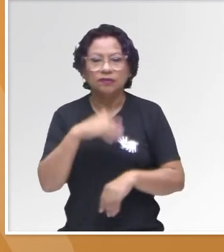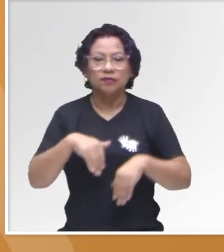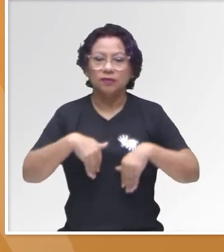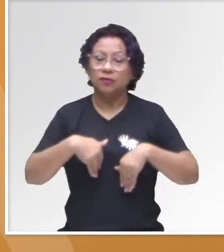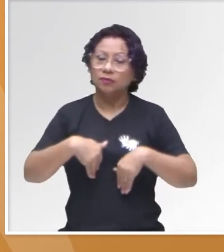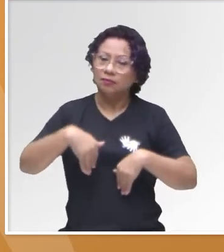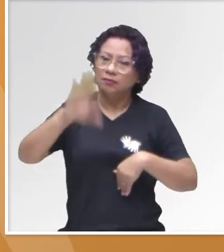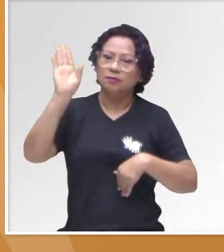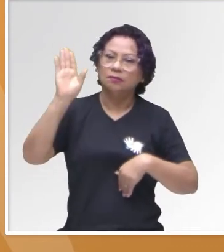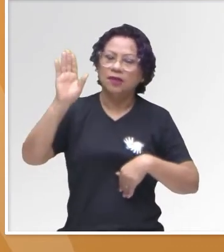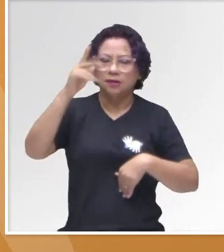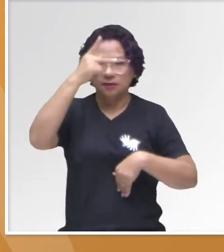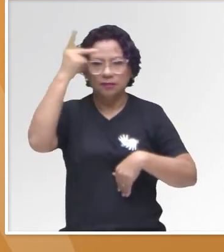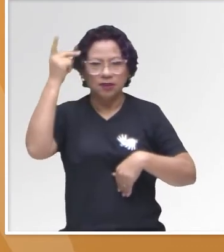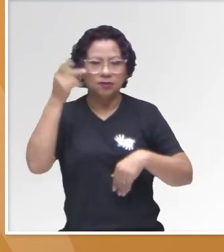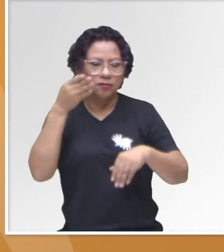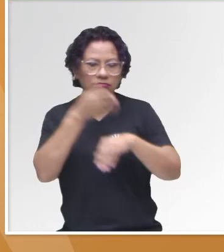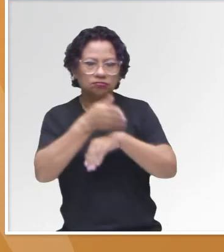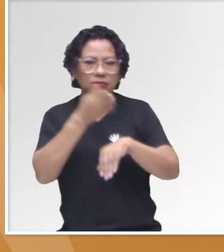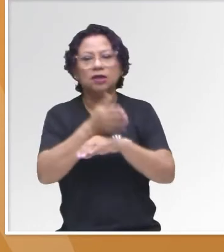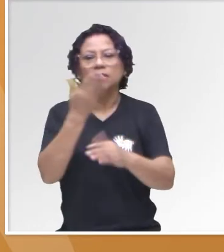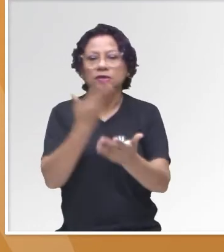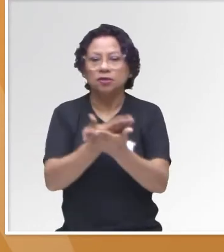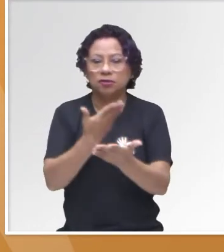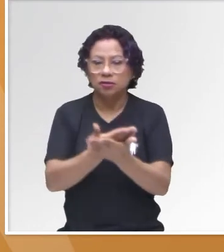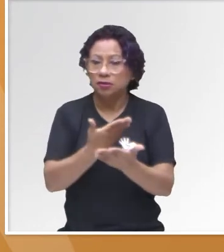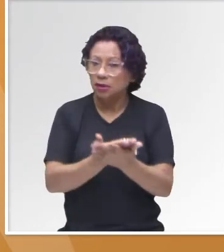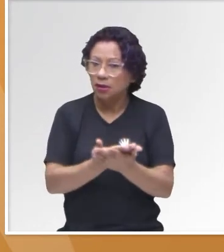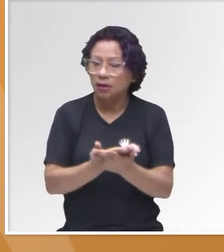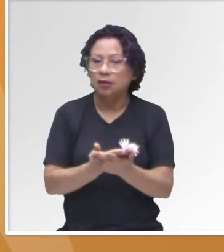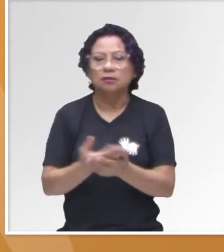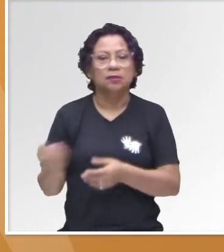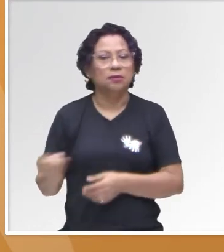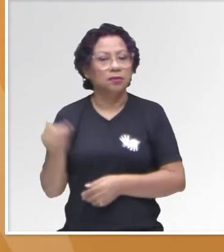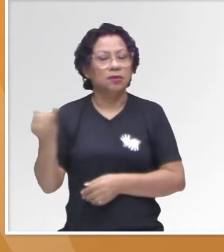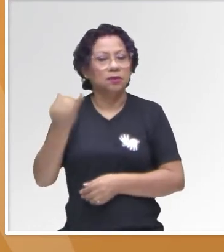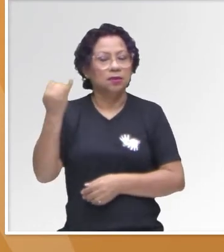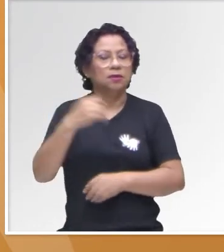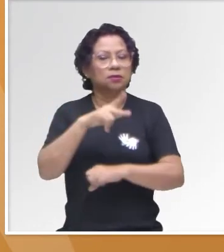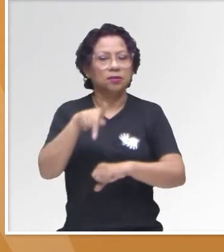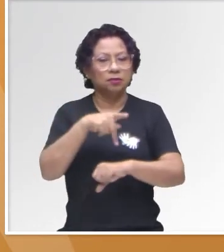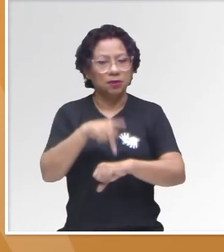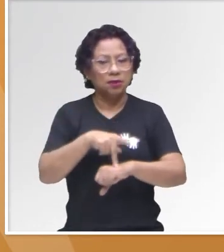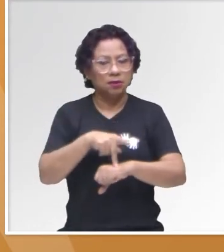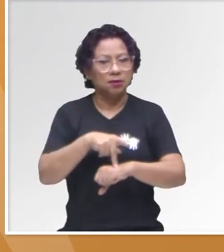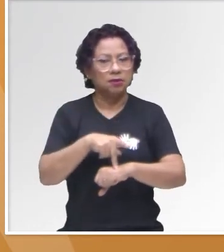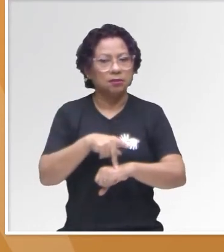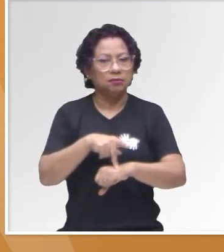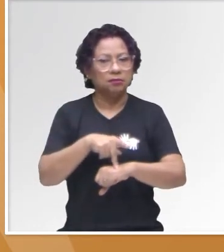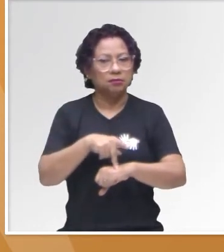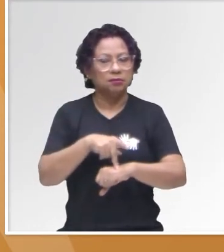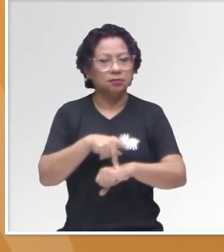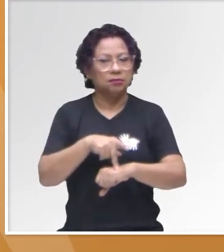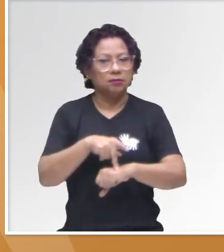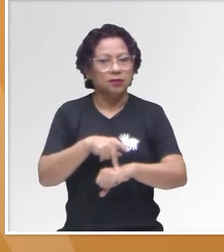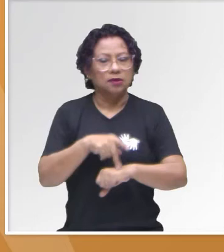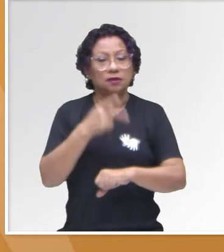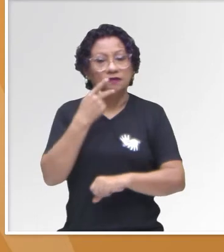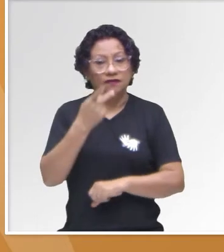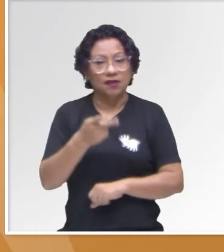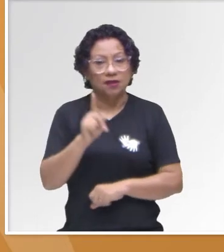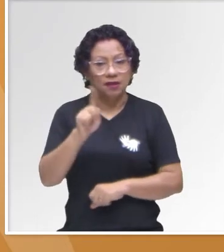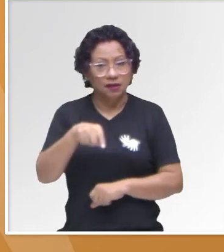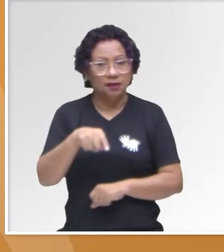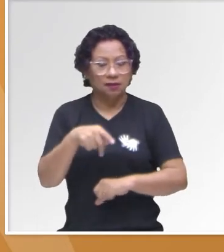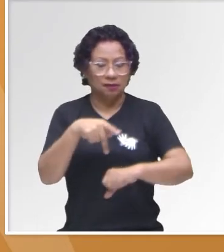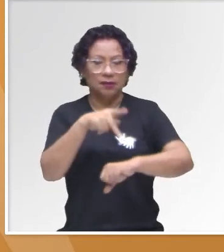a diferentes níveis de escolaridade, diferentes cursos, então significa dizer que aquele país ele é muito desenvolvido, né? Então a